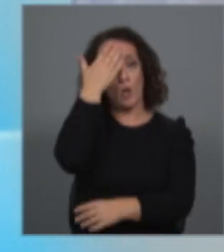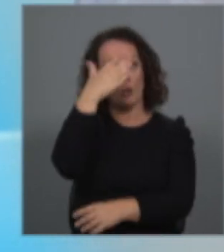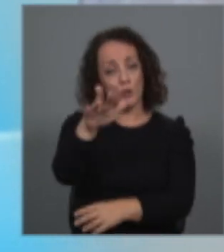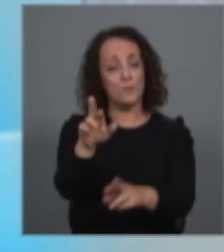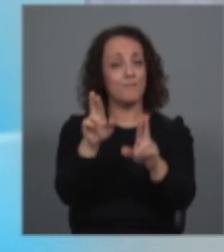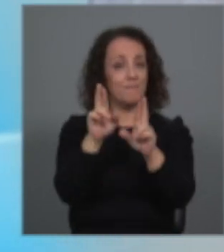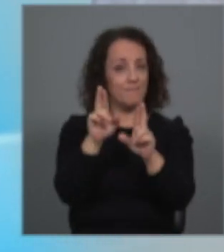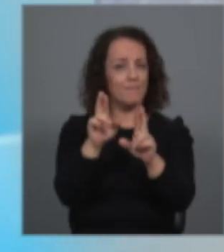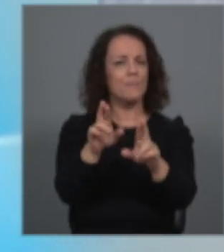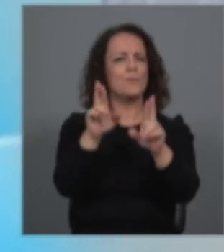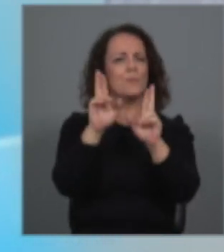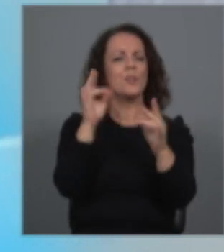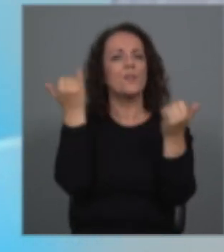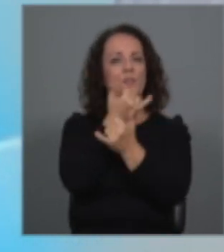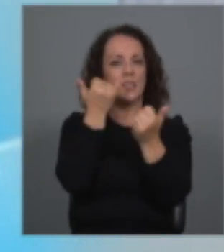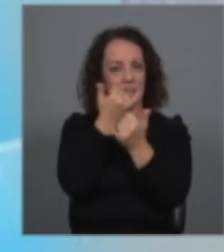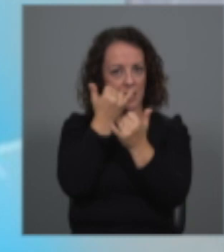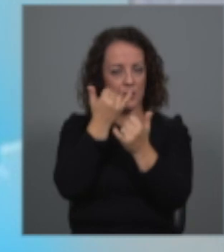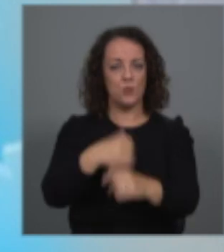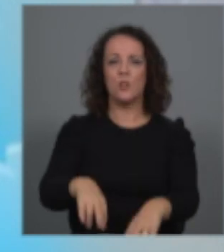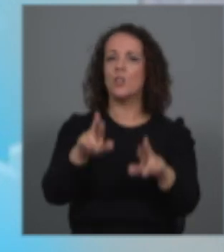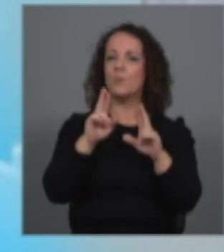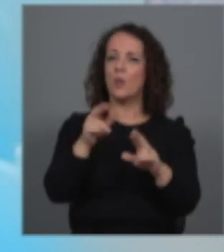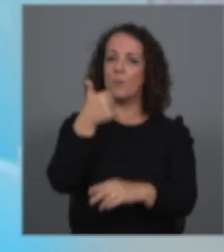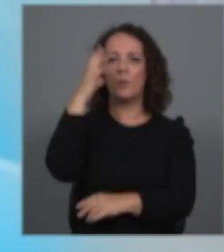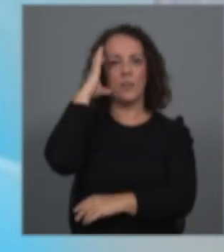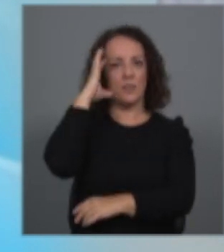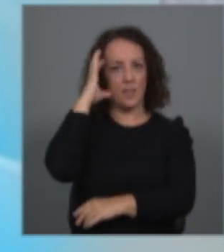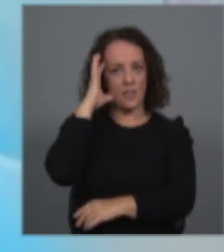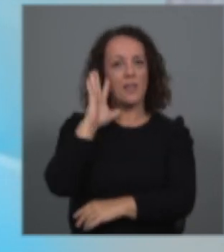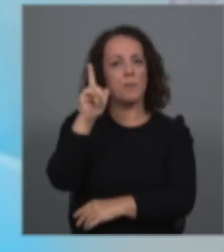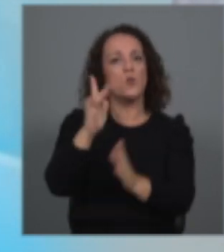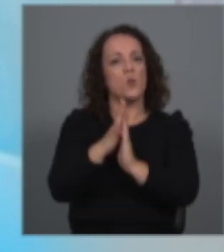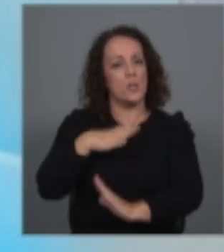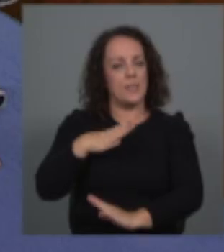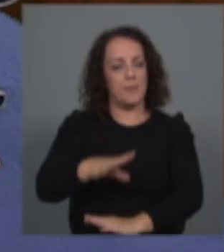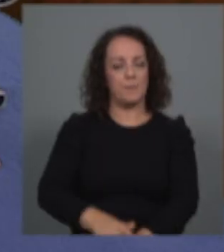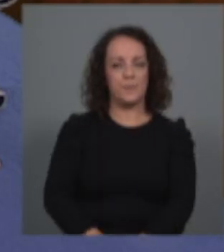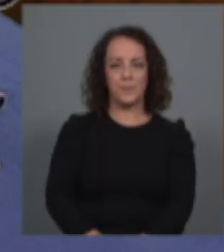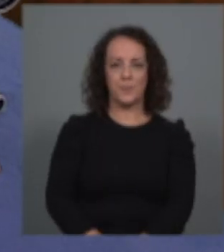votos de muitas felicidades. Desejo-lhe uma ótima tarde e até amanhã, se Deus quiser.